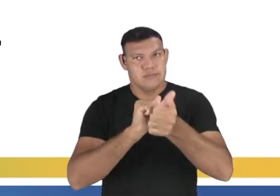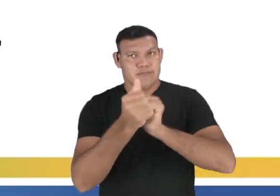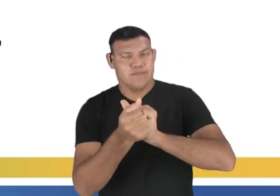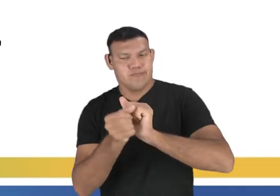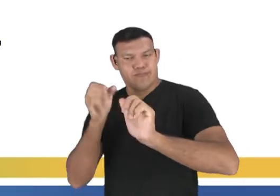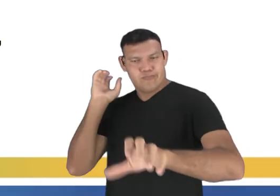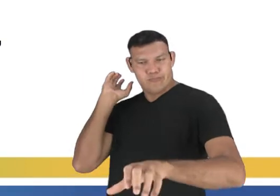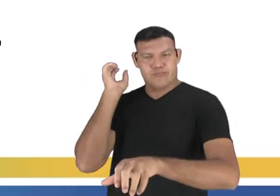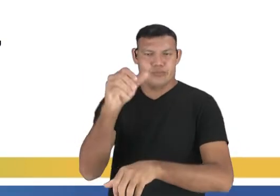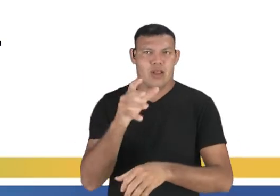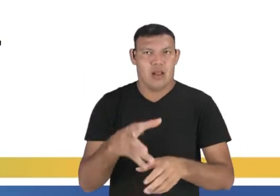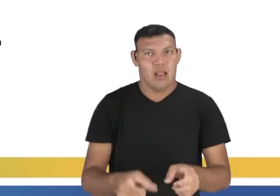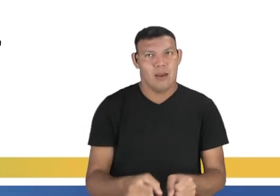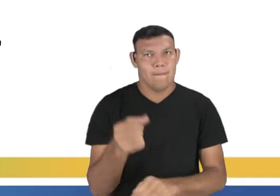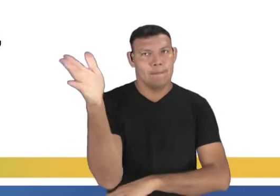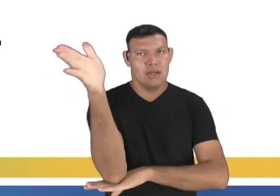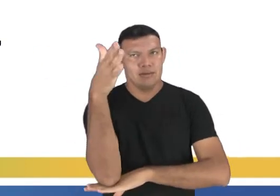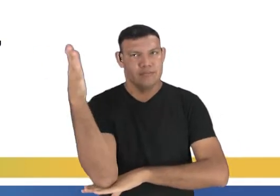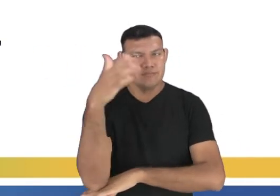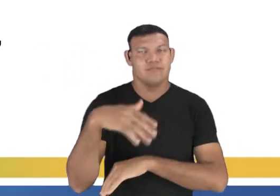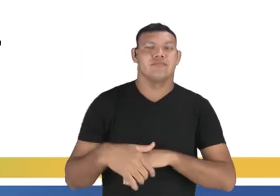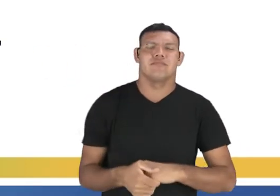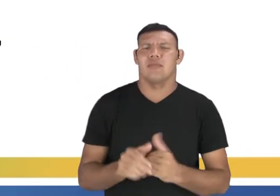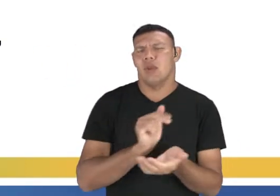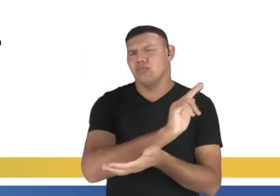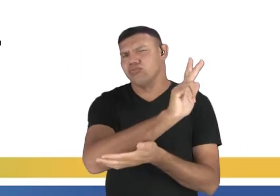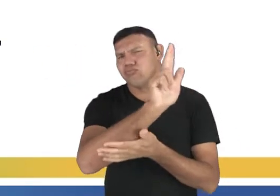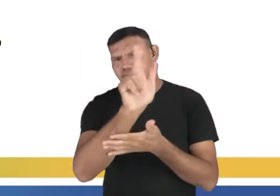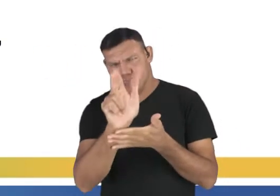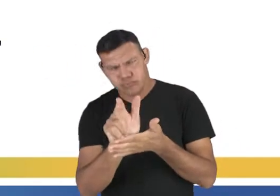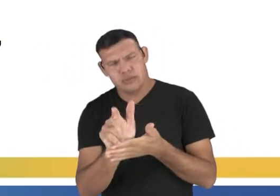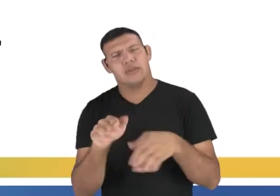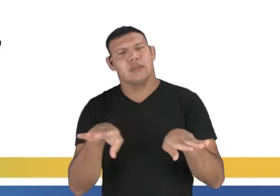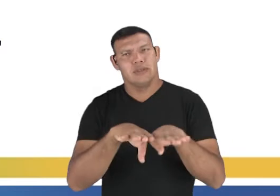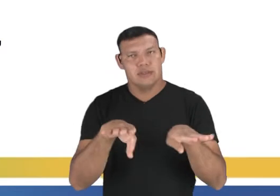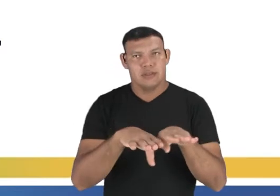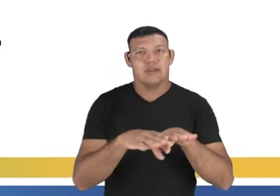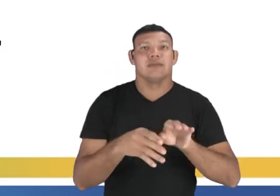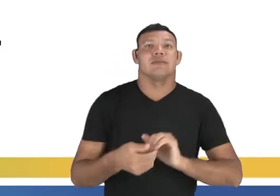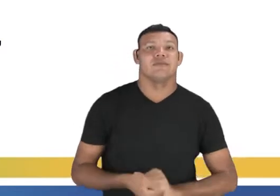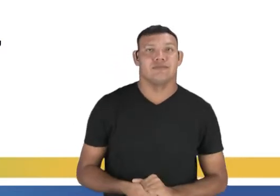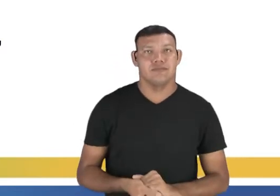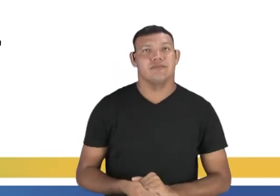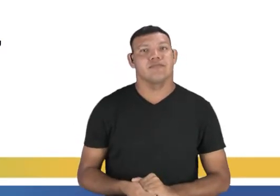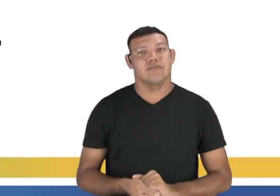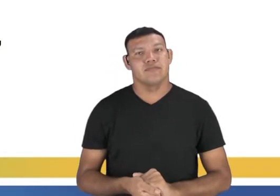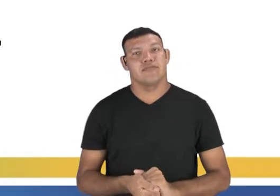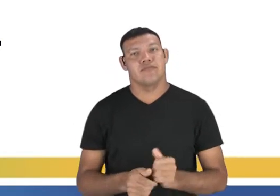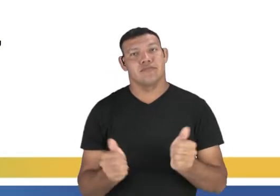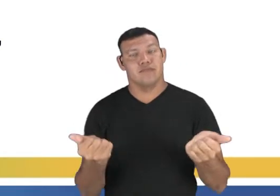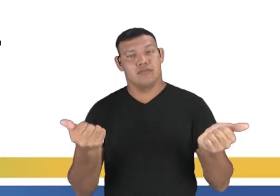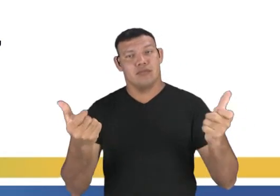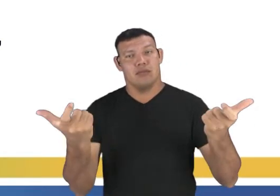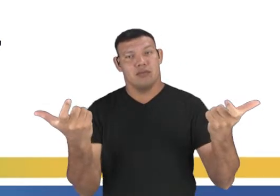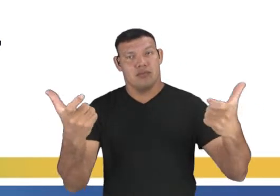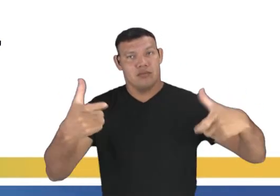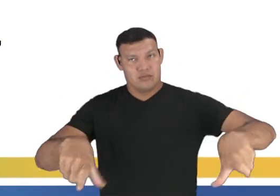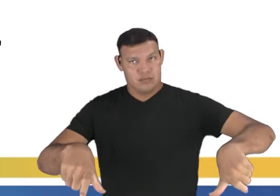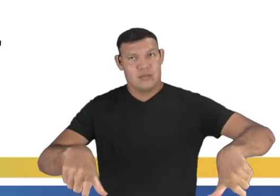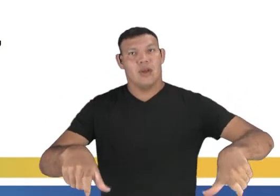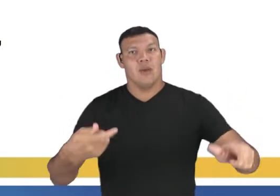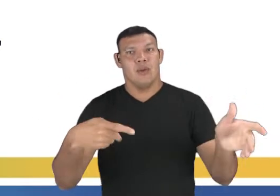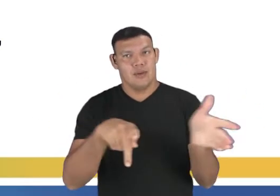queimada, pique-bandeira, guerra das bolas e outras. Jogos pré-desportivos do futebol, esse aqui é específico